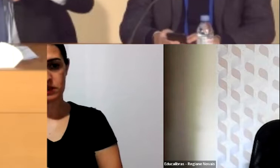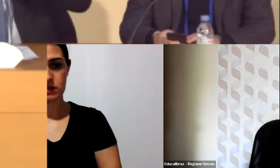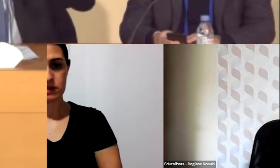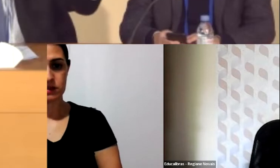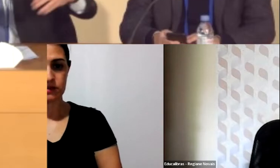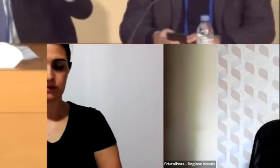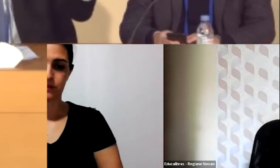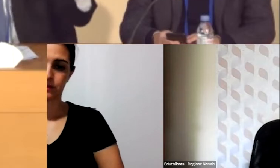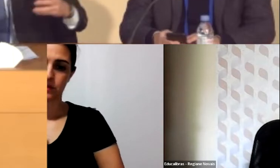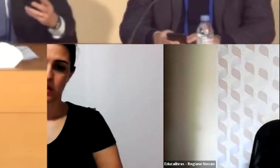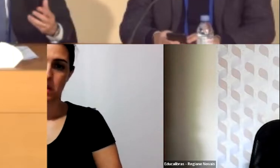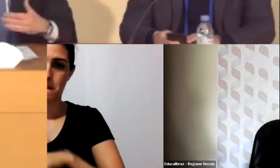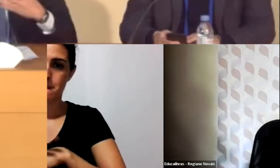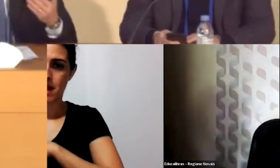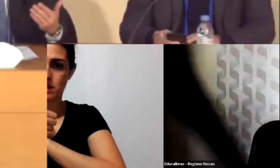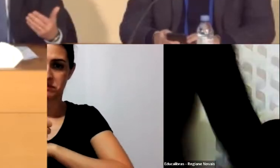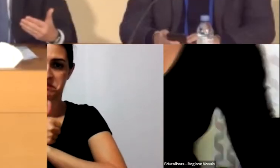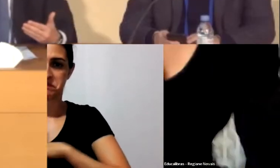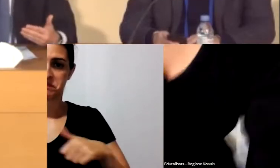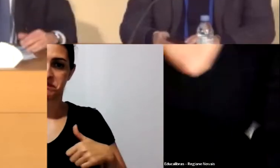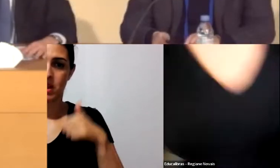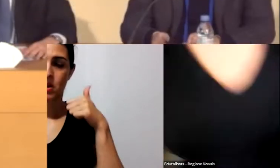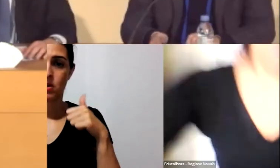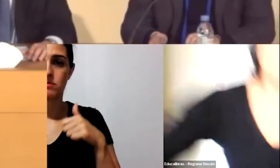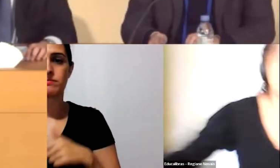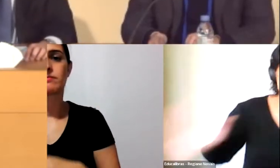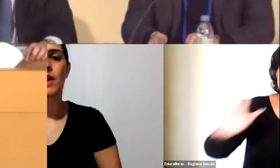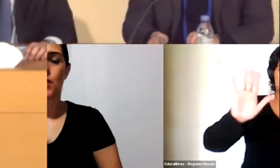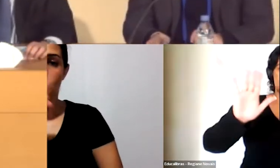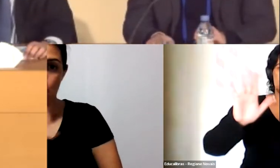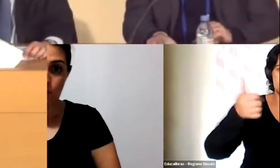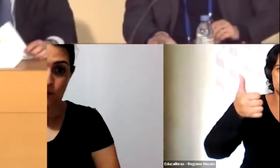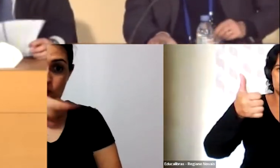Perdeu, renunciou, abriu mão do tratamento. Não é simples assim.